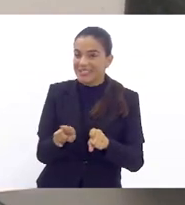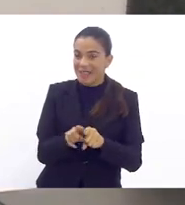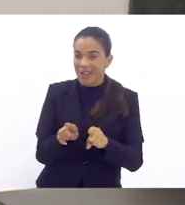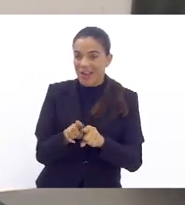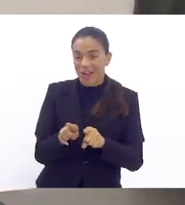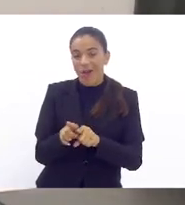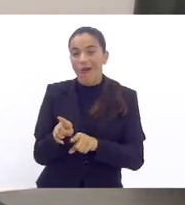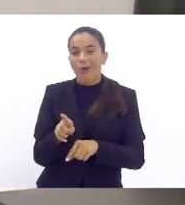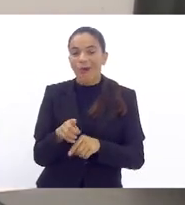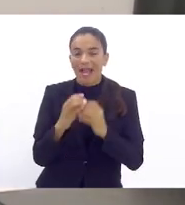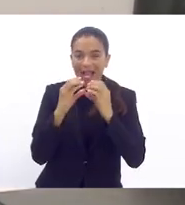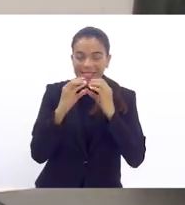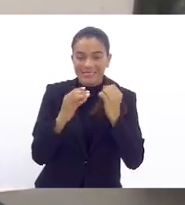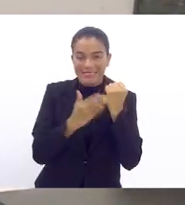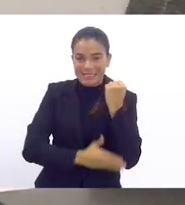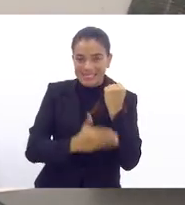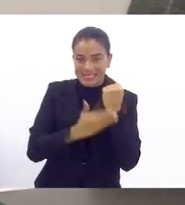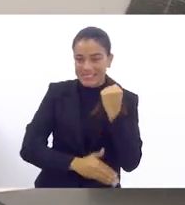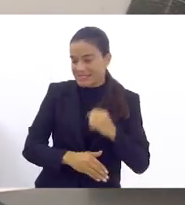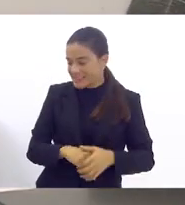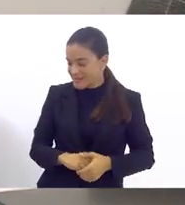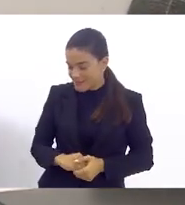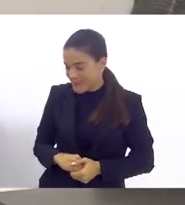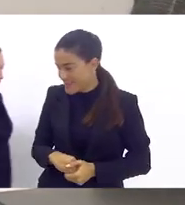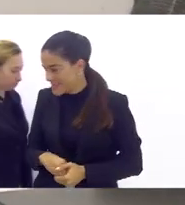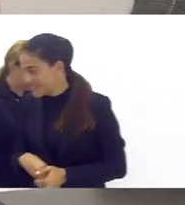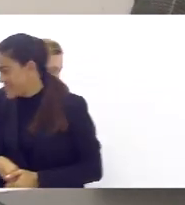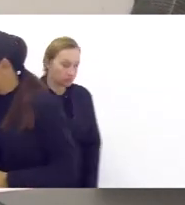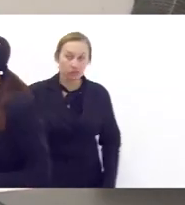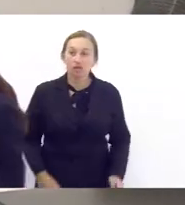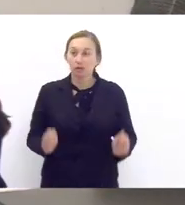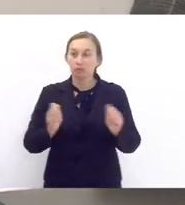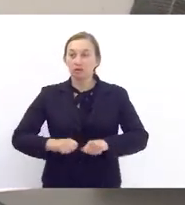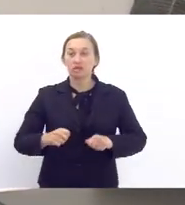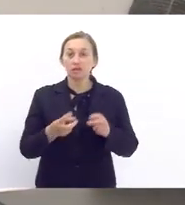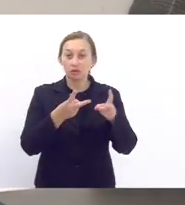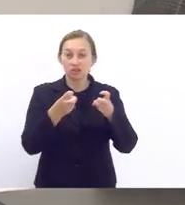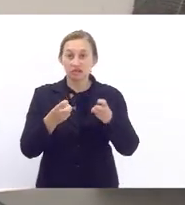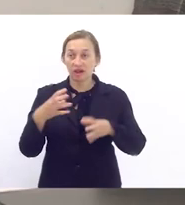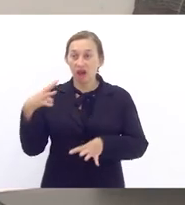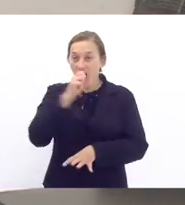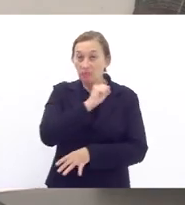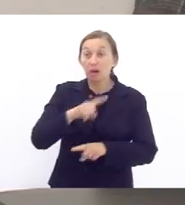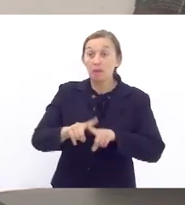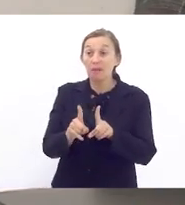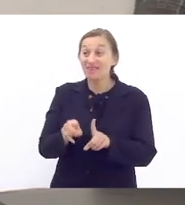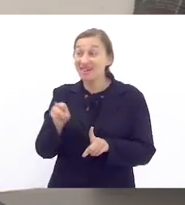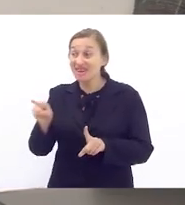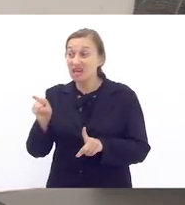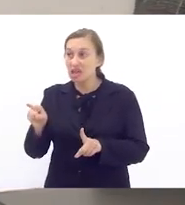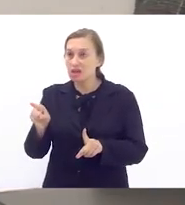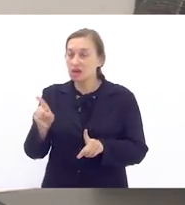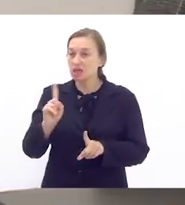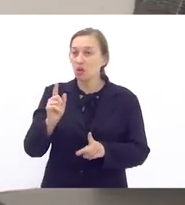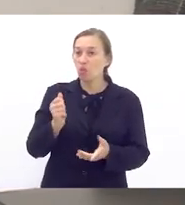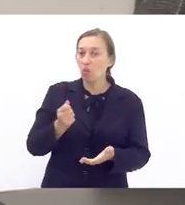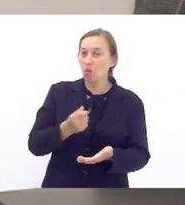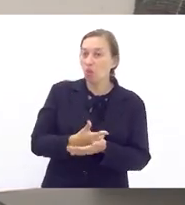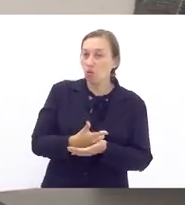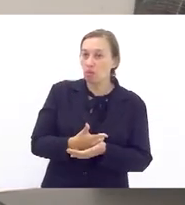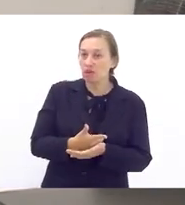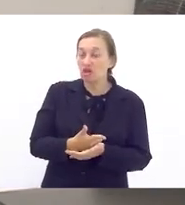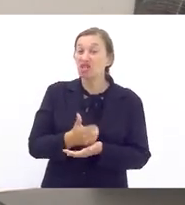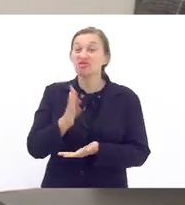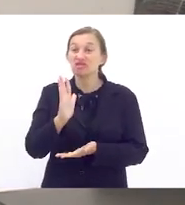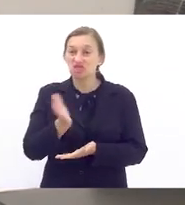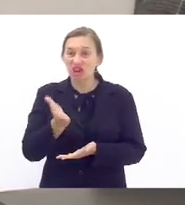quanto o caldo de cana, existe a possibilidade de verificar em loco. Mas aquele que não se compra, não é, que já